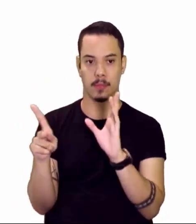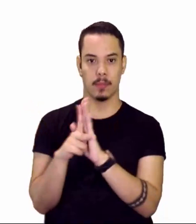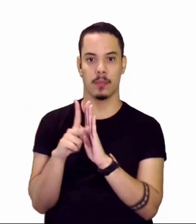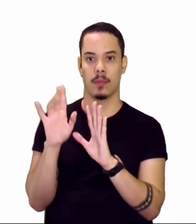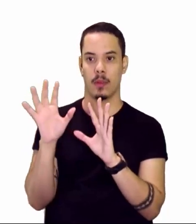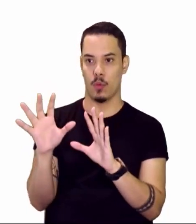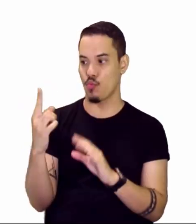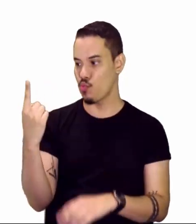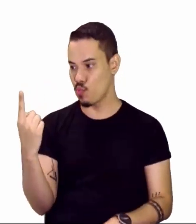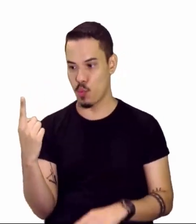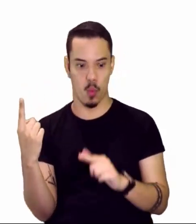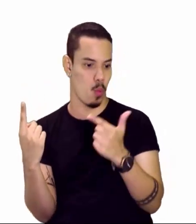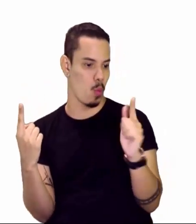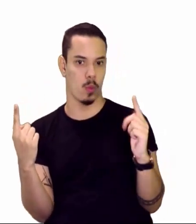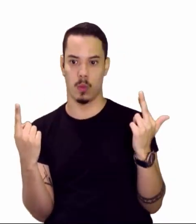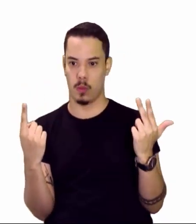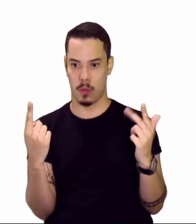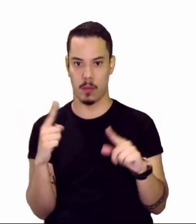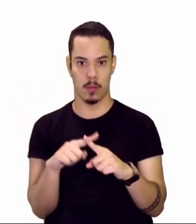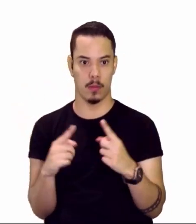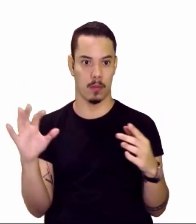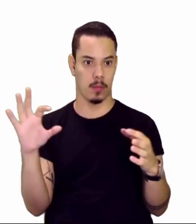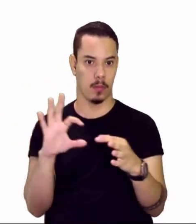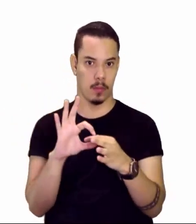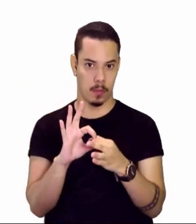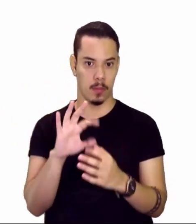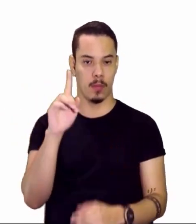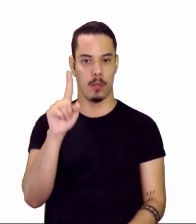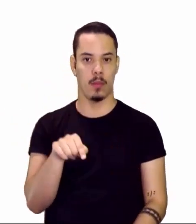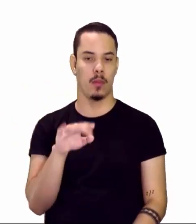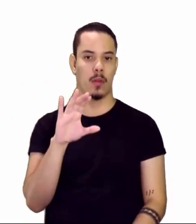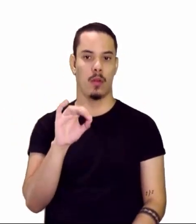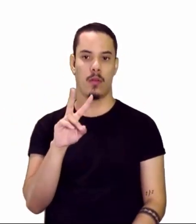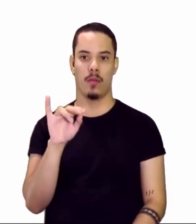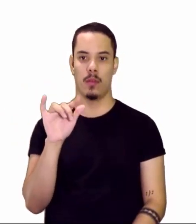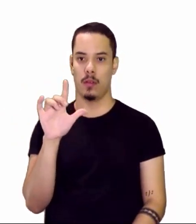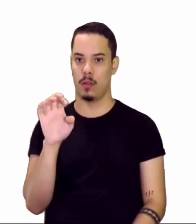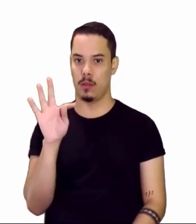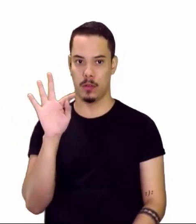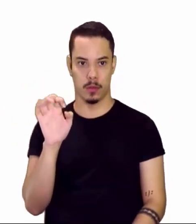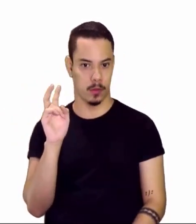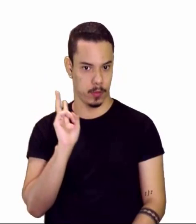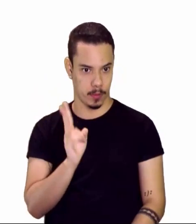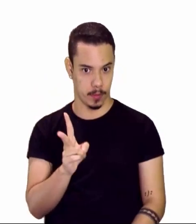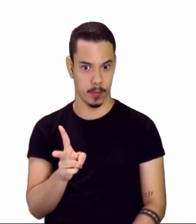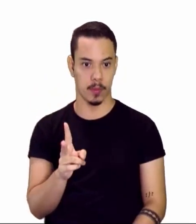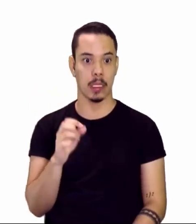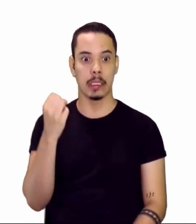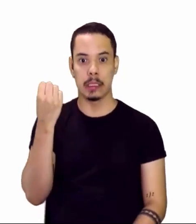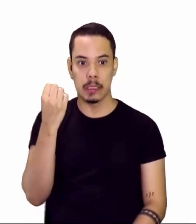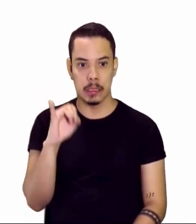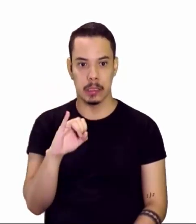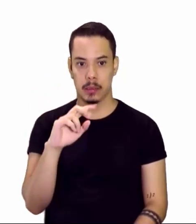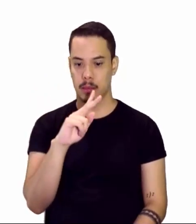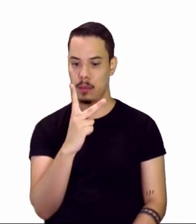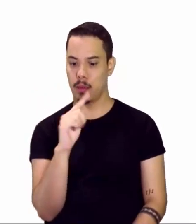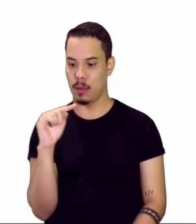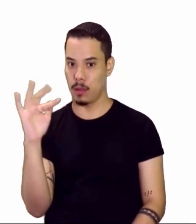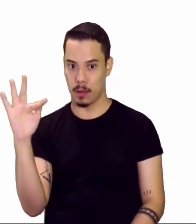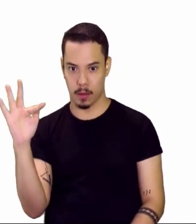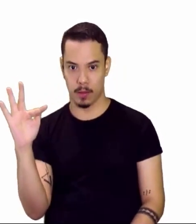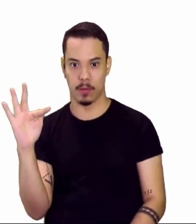do outro. A ligação, ela é covalente apolar. No caso do HF, o hidrogênio tem